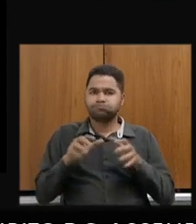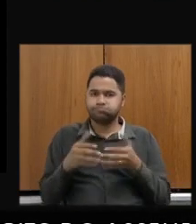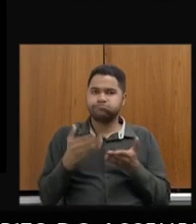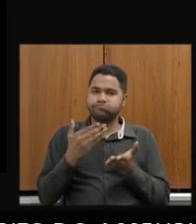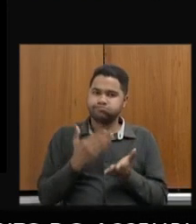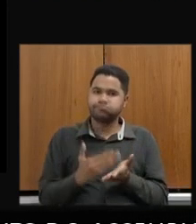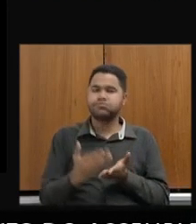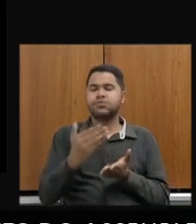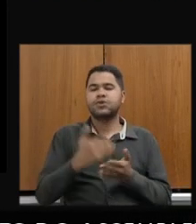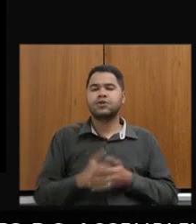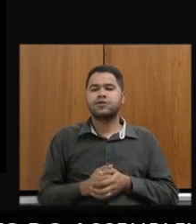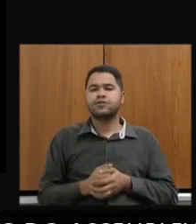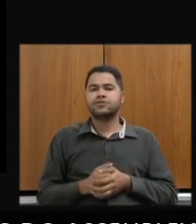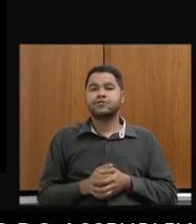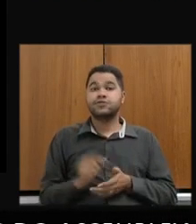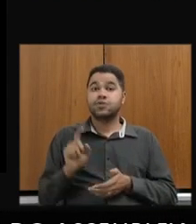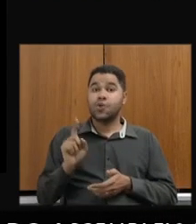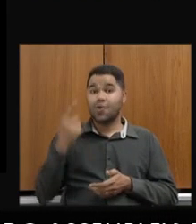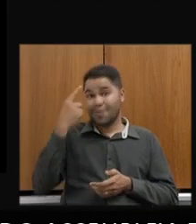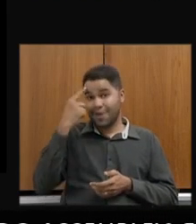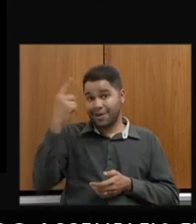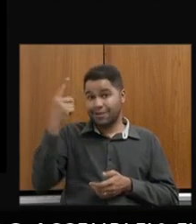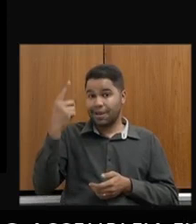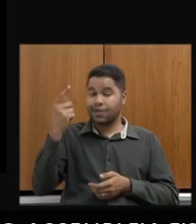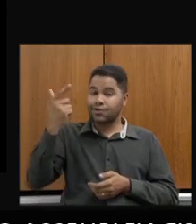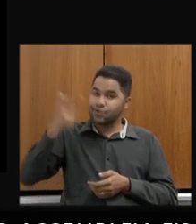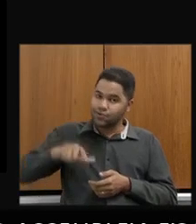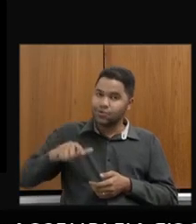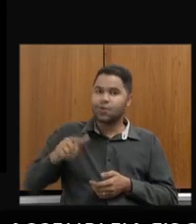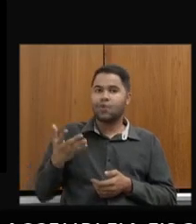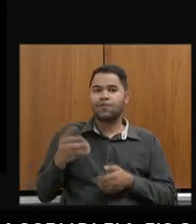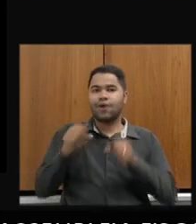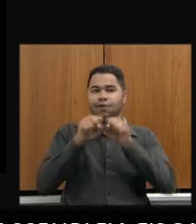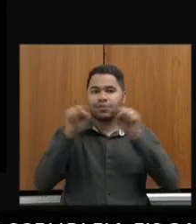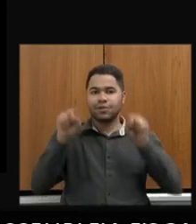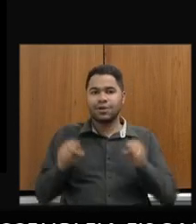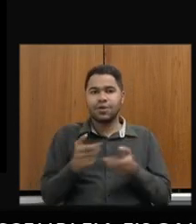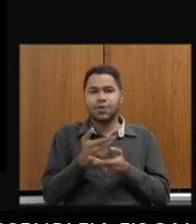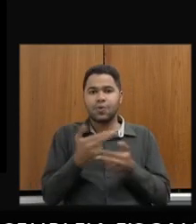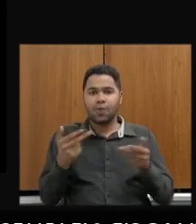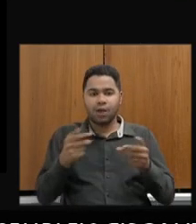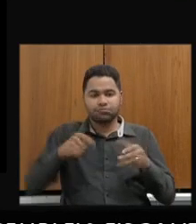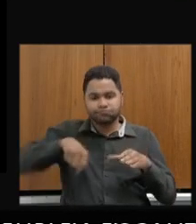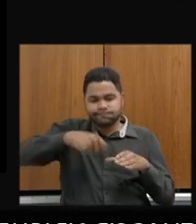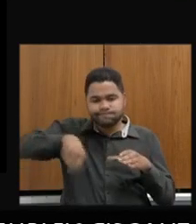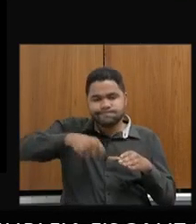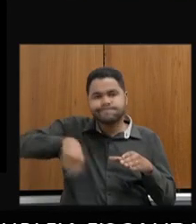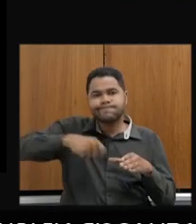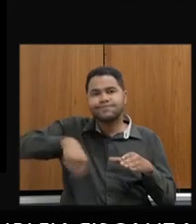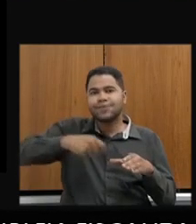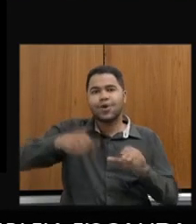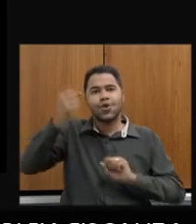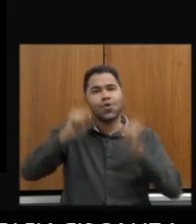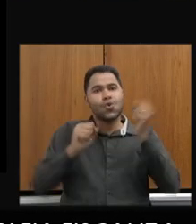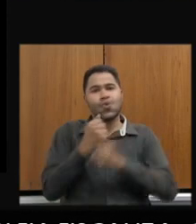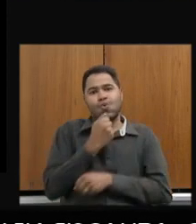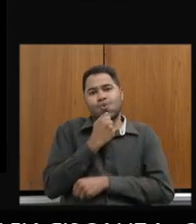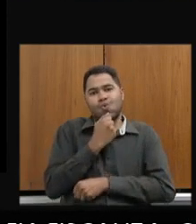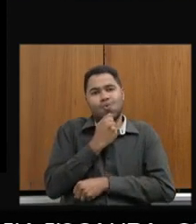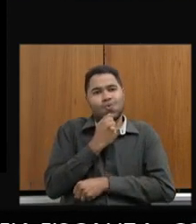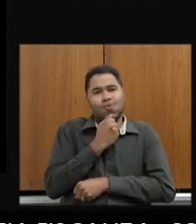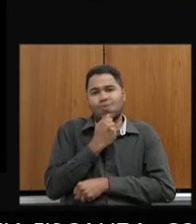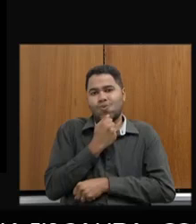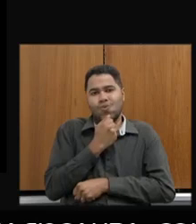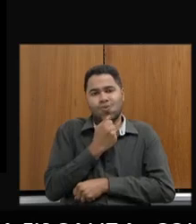também é a uma das nossas ideias era voltar ao sistema prisional com as cozinhas industriais ainda não foi possível